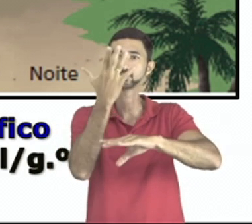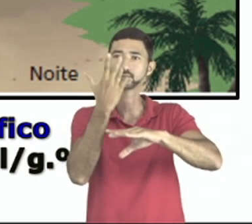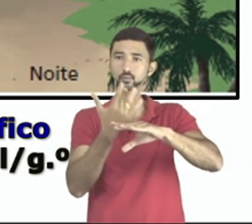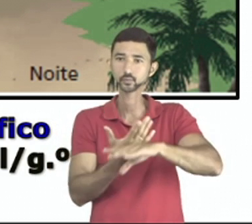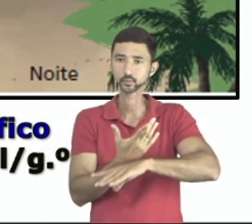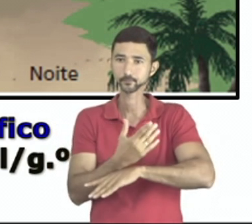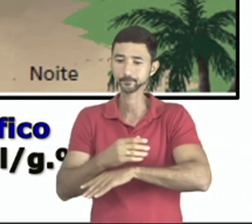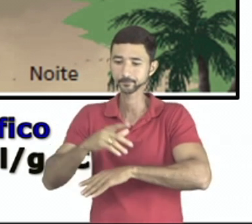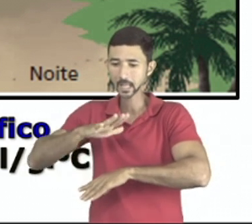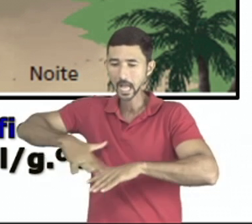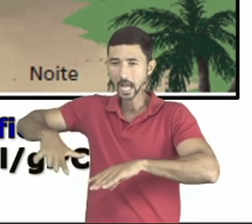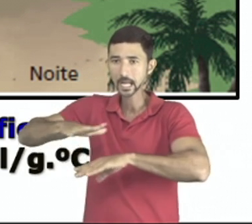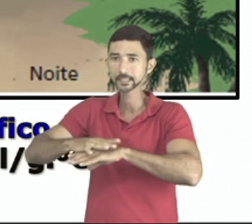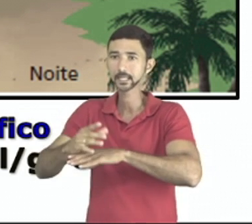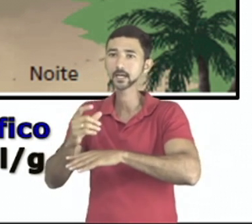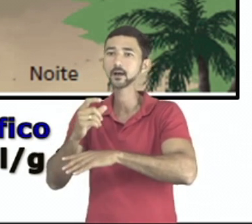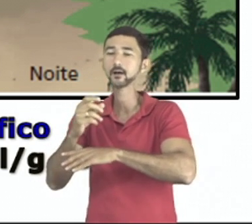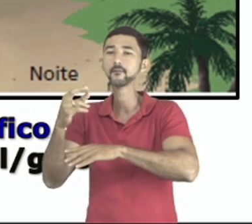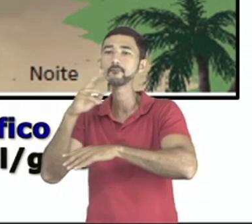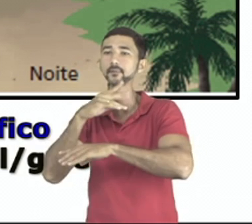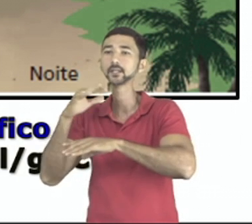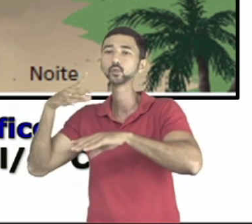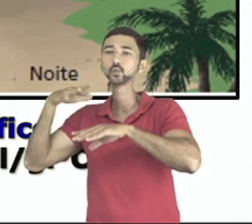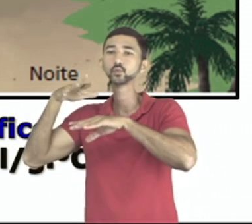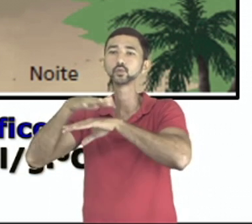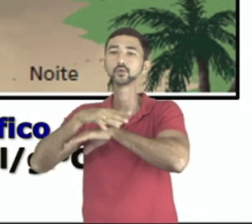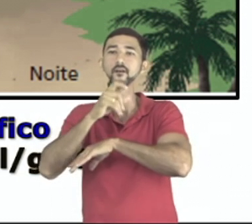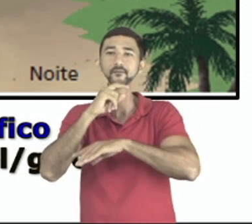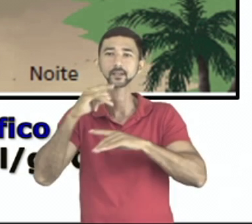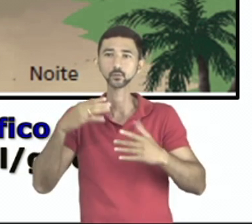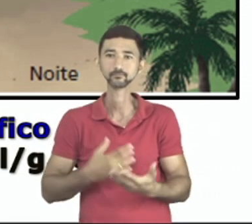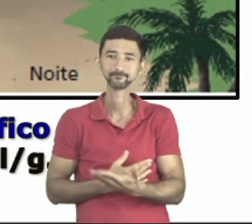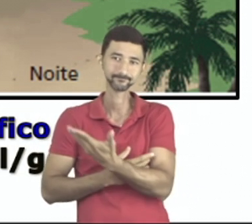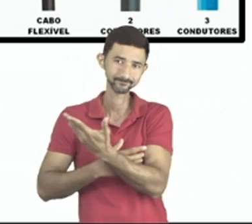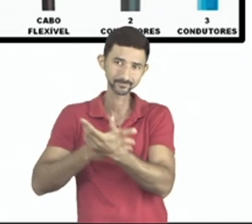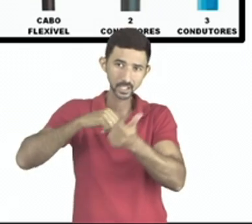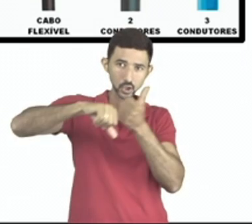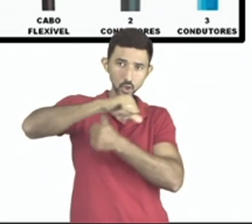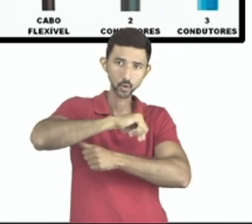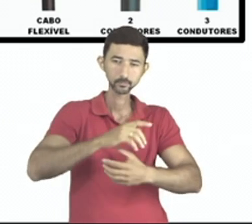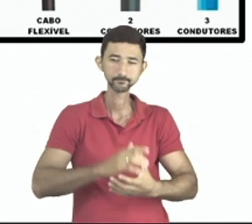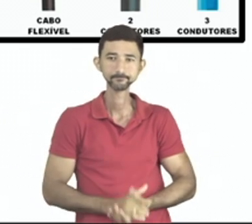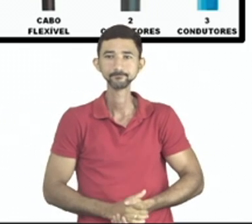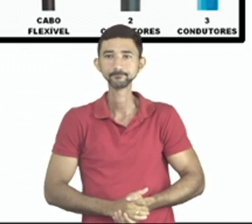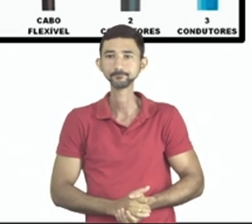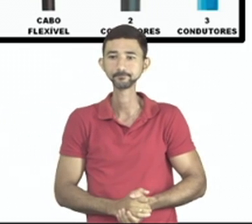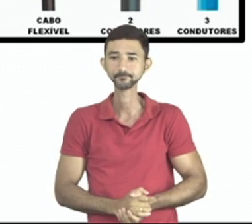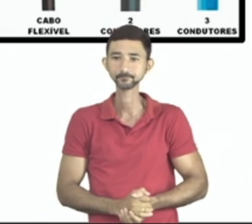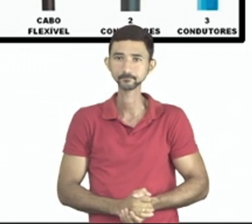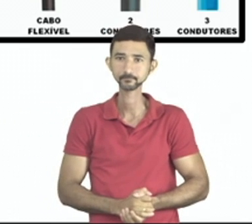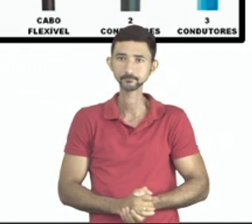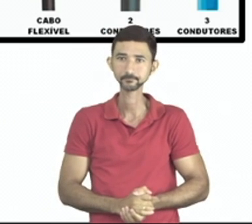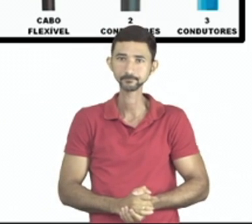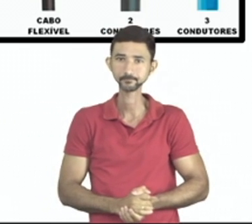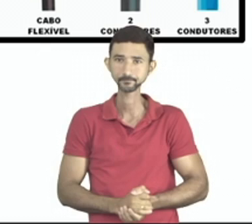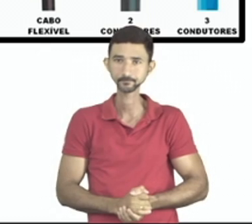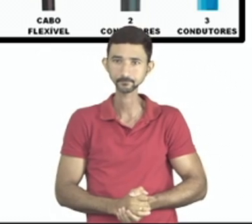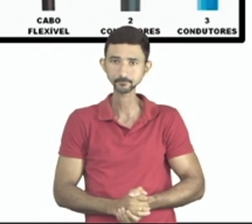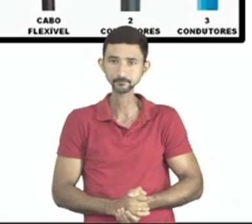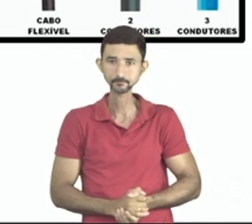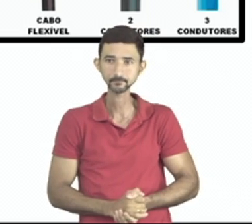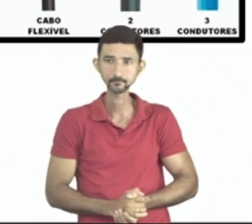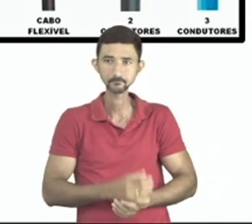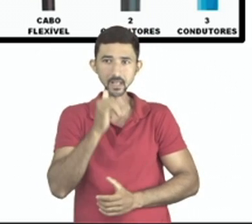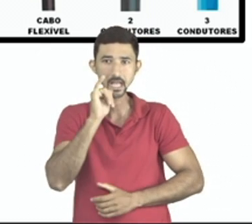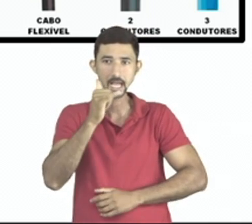espaço em que o ar quente subiu. Por isso que você tem a brisa terrestre à noite. tá? Condutibilidade elétrica